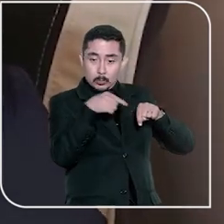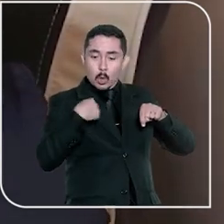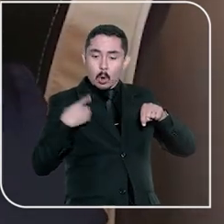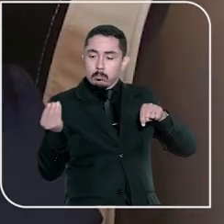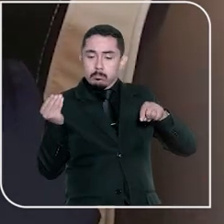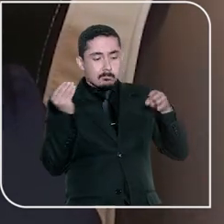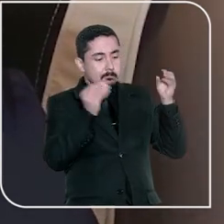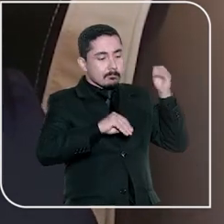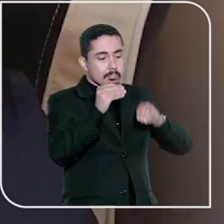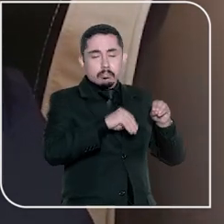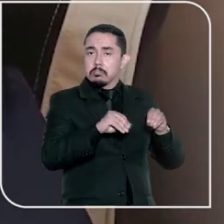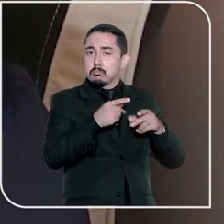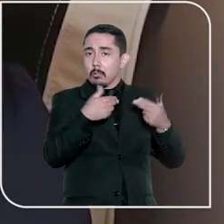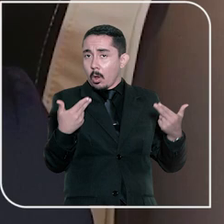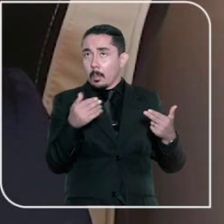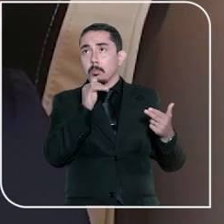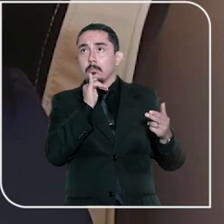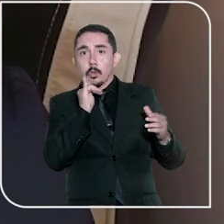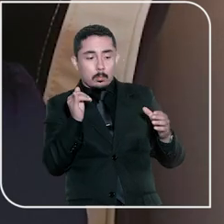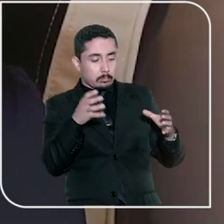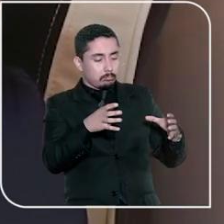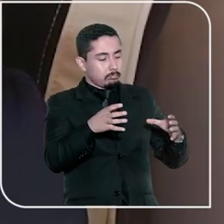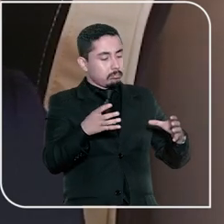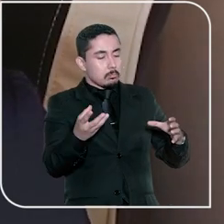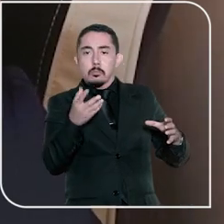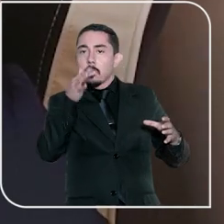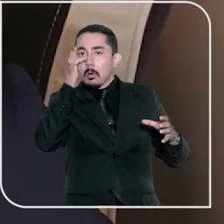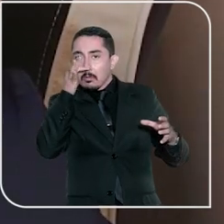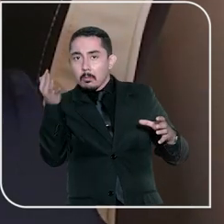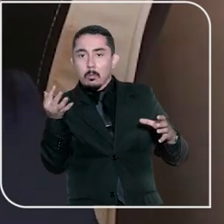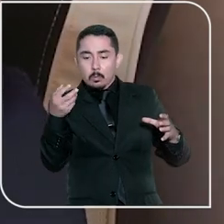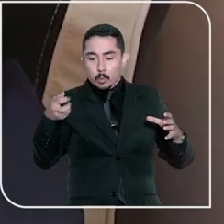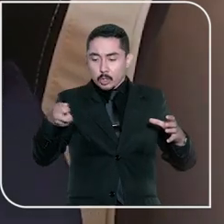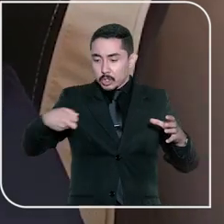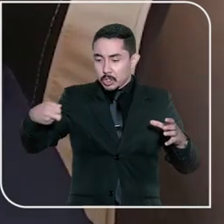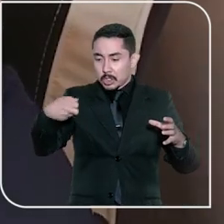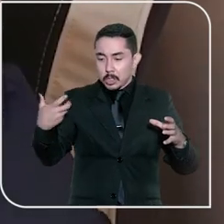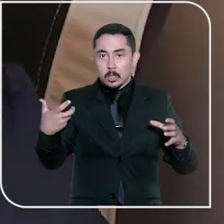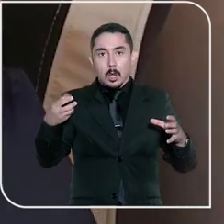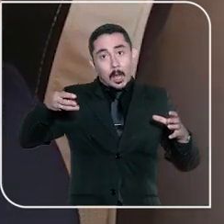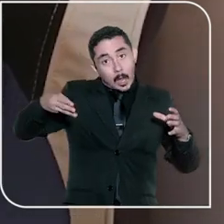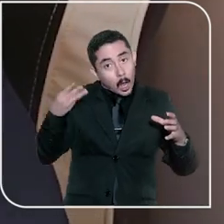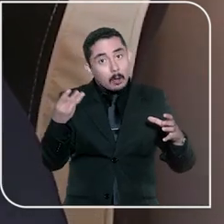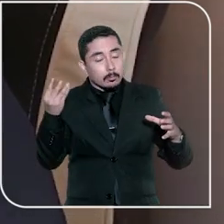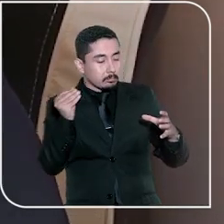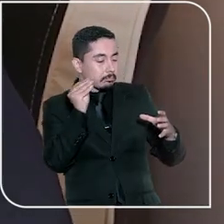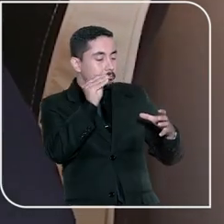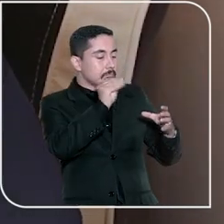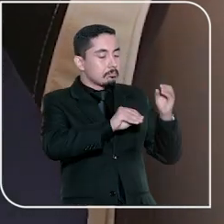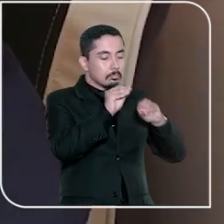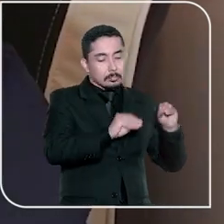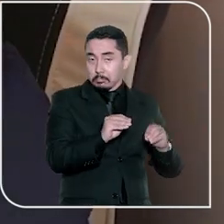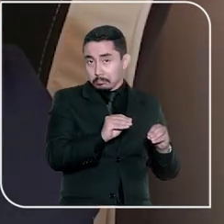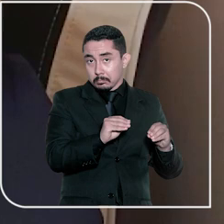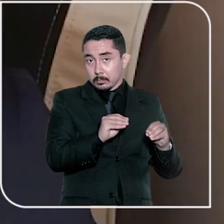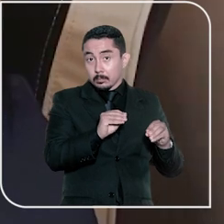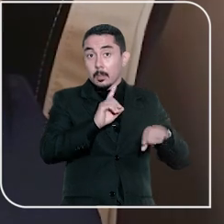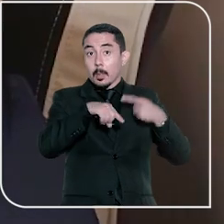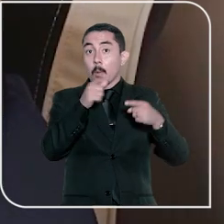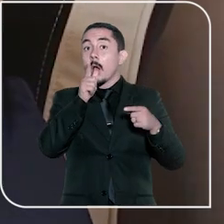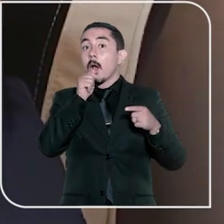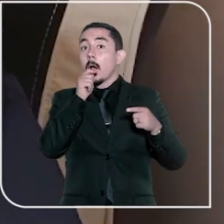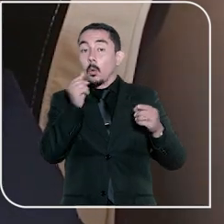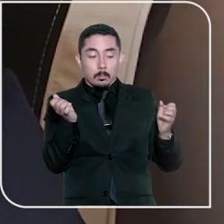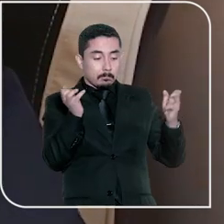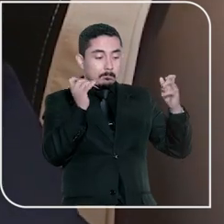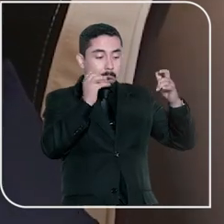e coloco dentro desse recipiente que está vazio uma flor uma xícara um garfo e aí Eu preencho esse